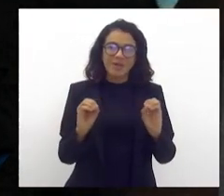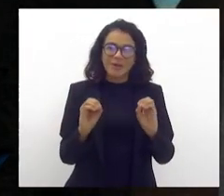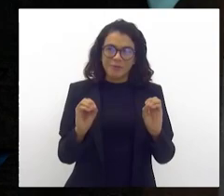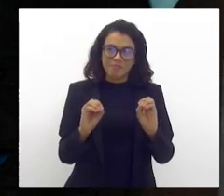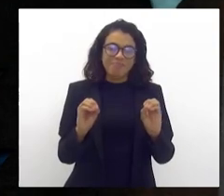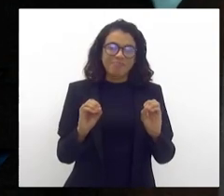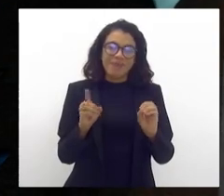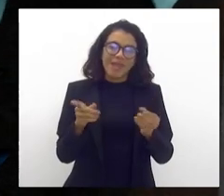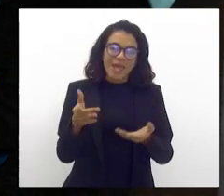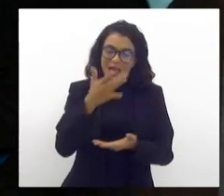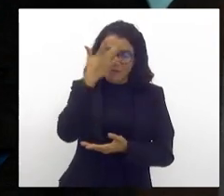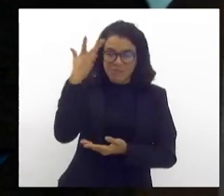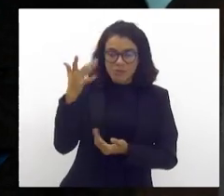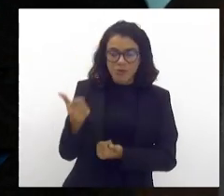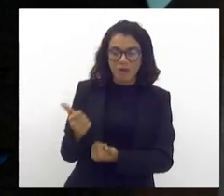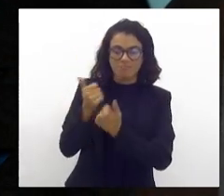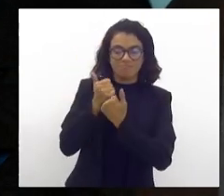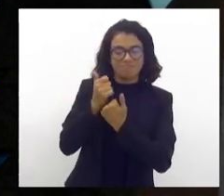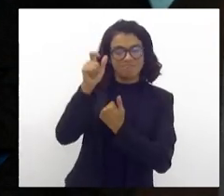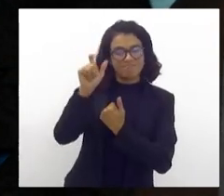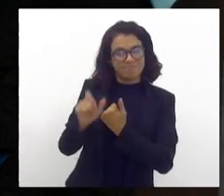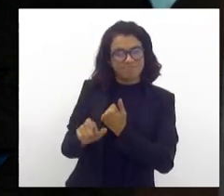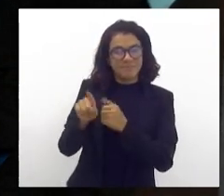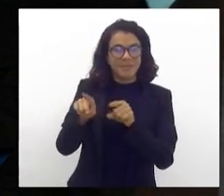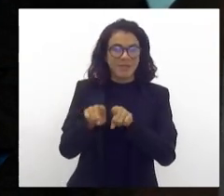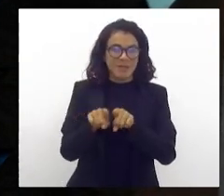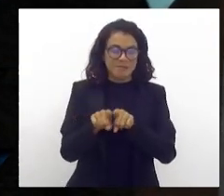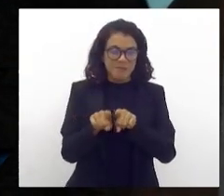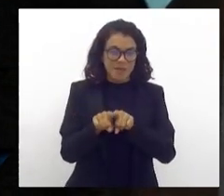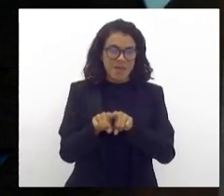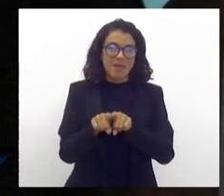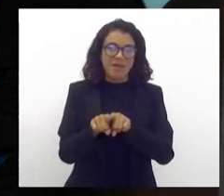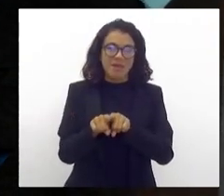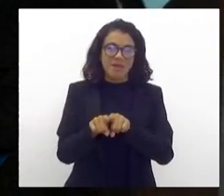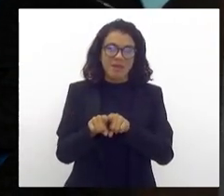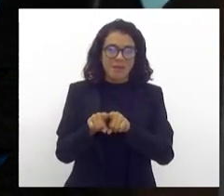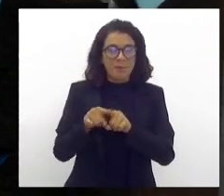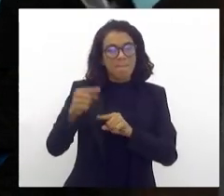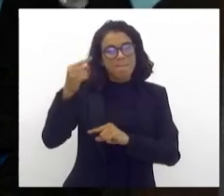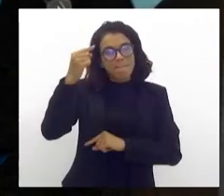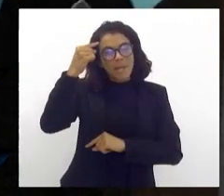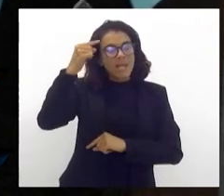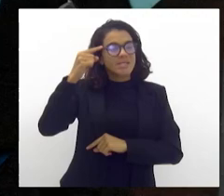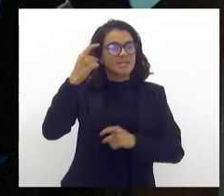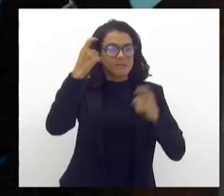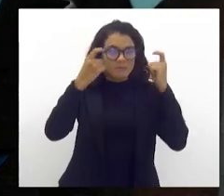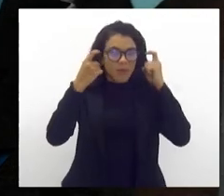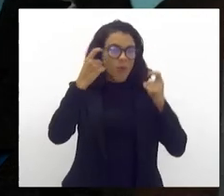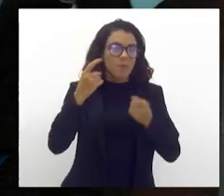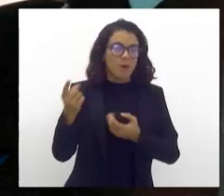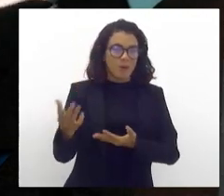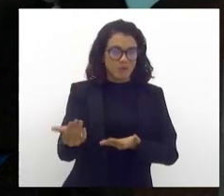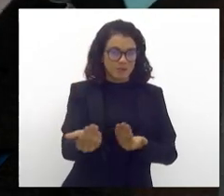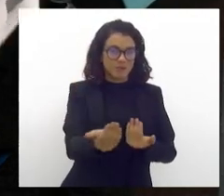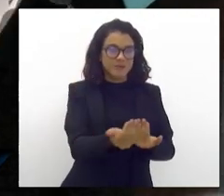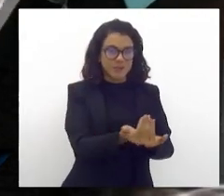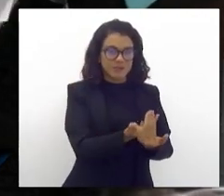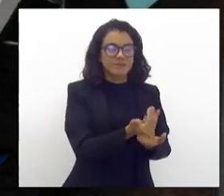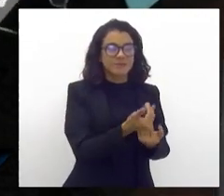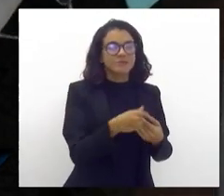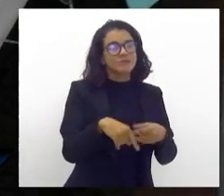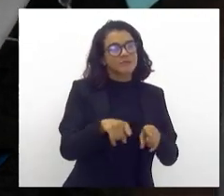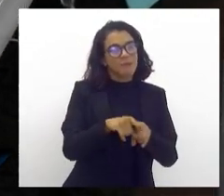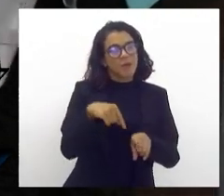o grande idealizador desse projeto também é um cara que pensa a juventude assim como a gente e